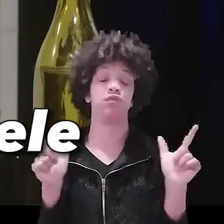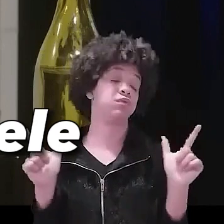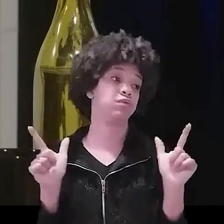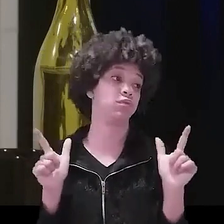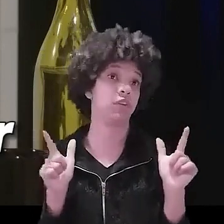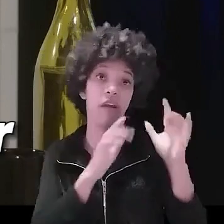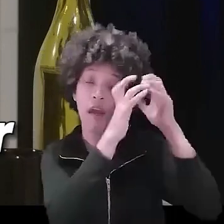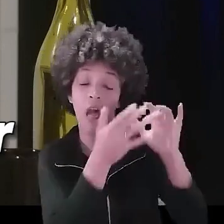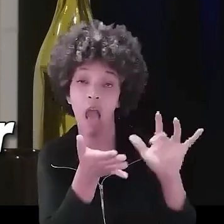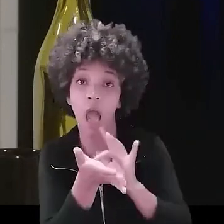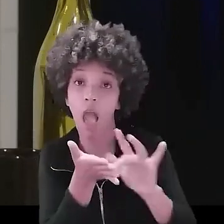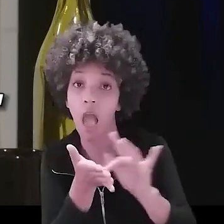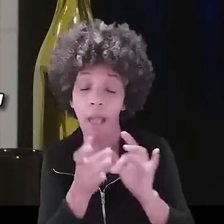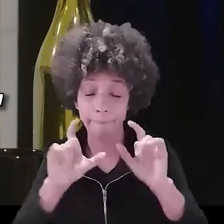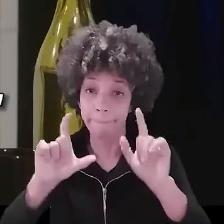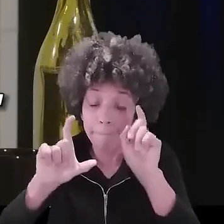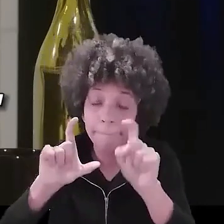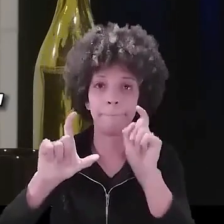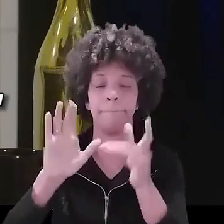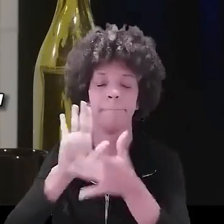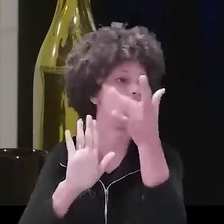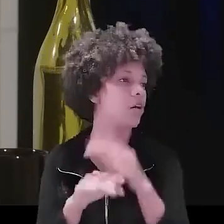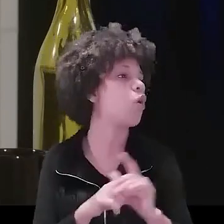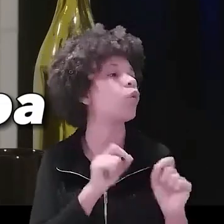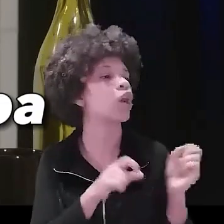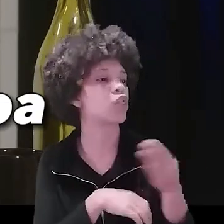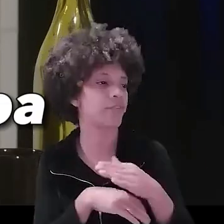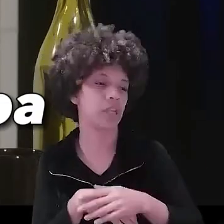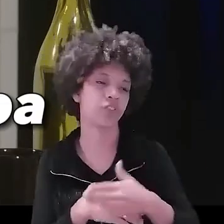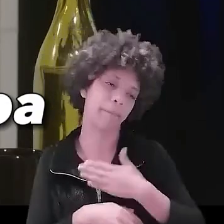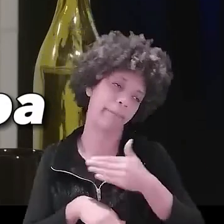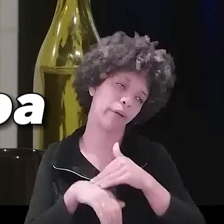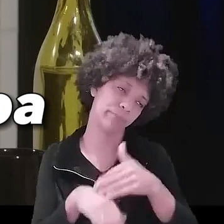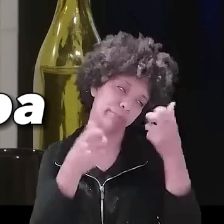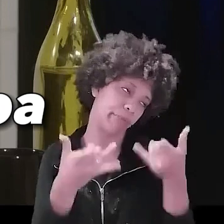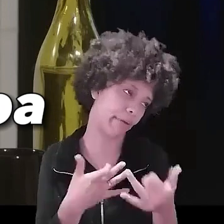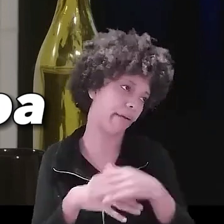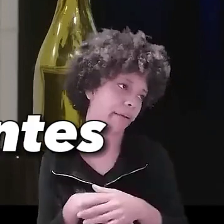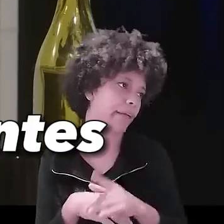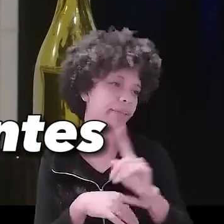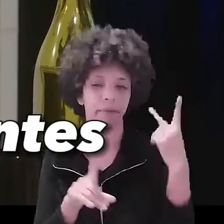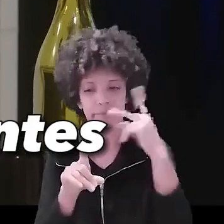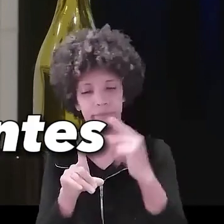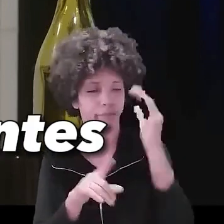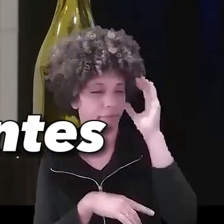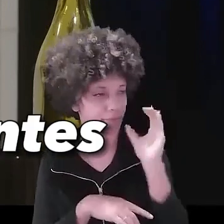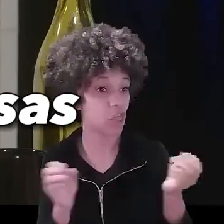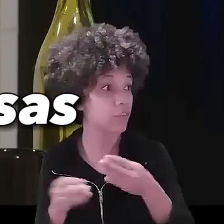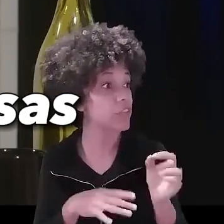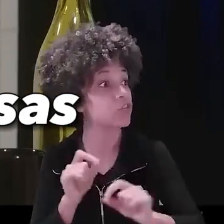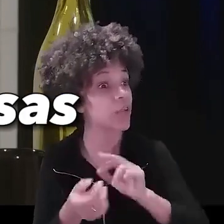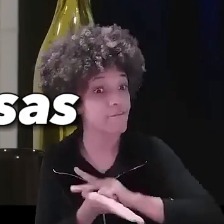na cabeça dele. Vou ter que clicar aqui pra ver. Só que o que pode ser novidade, Maurício? E agora pra fazer a meia-culpa aqui e também não descer o pau nos